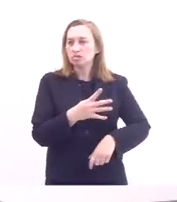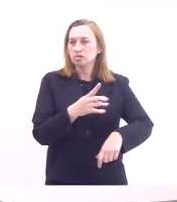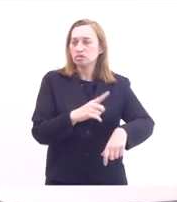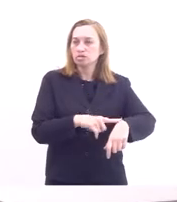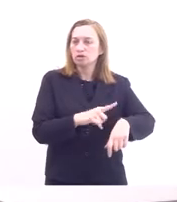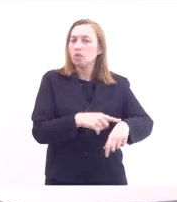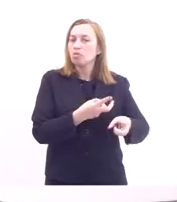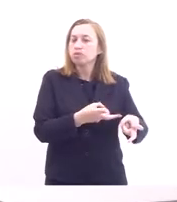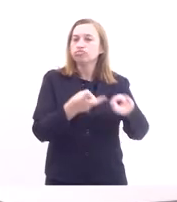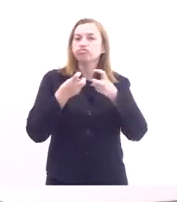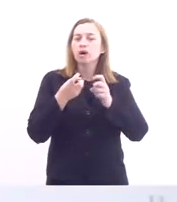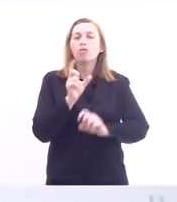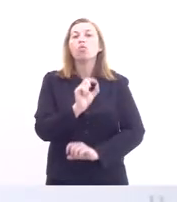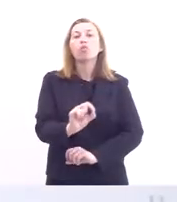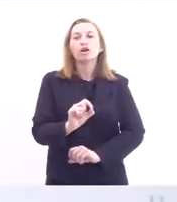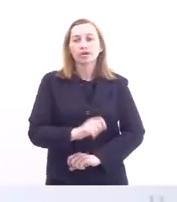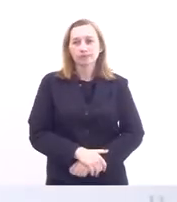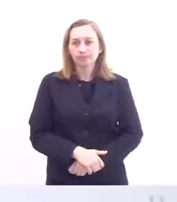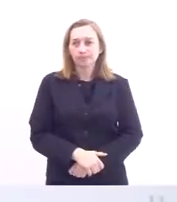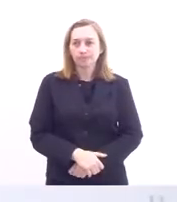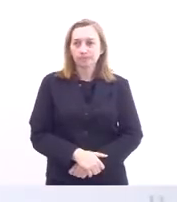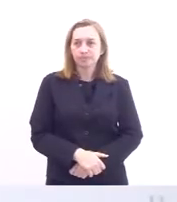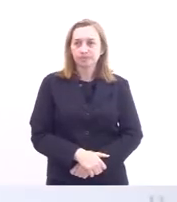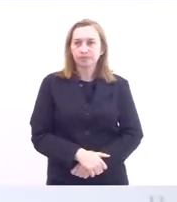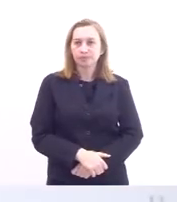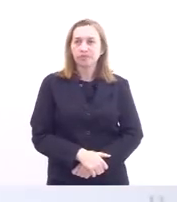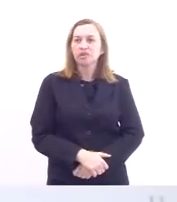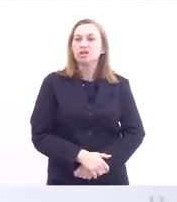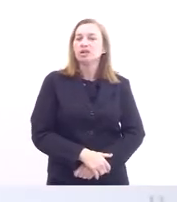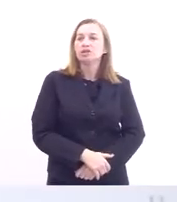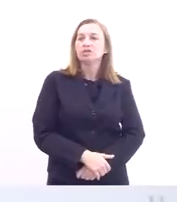gente percebe que, desde o segundo